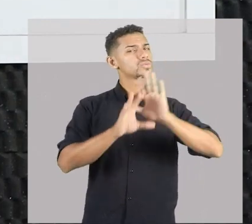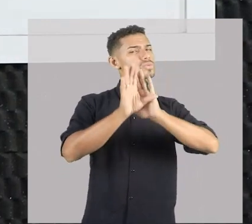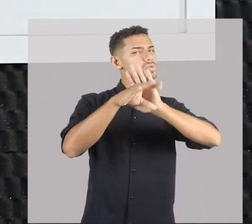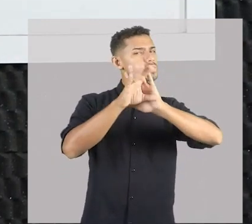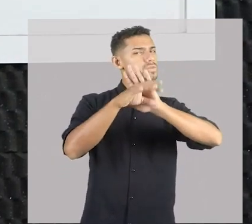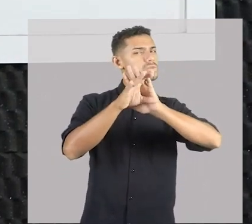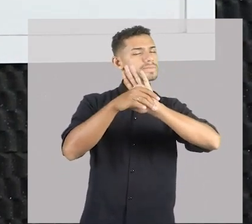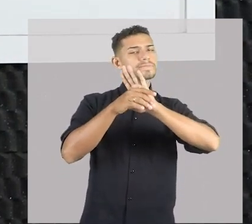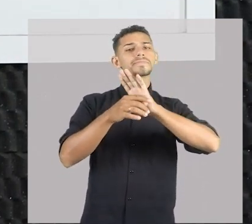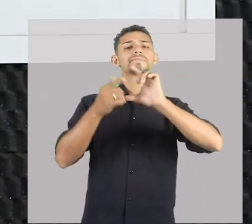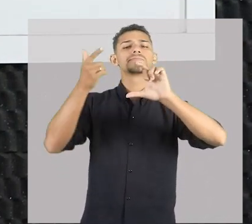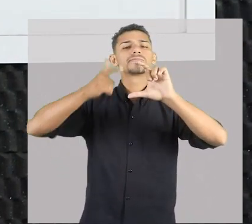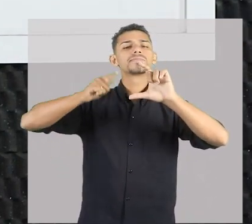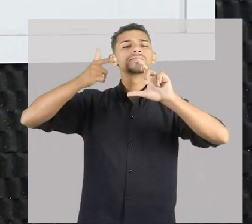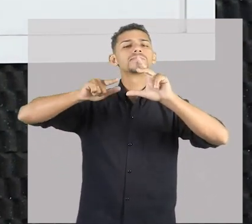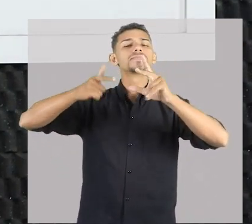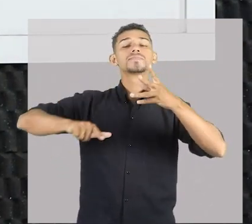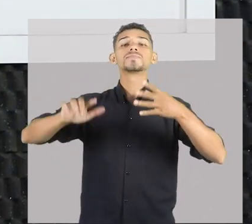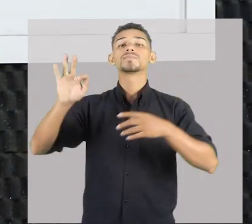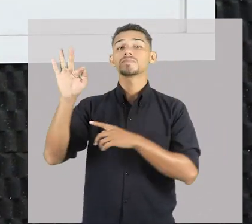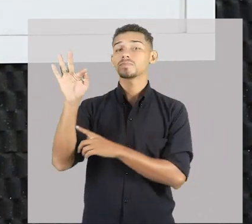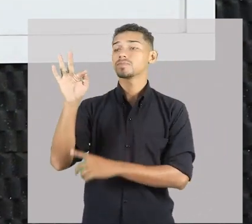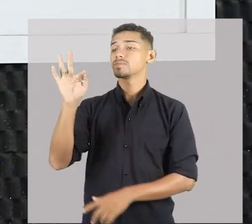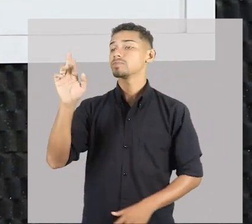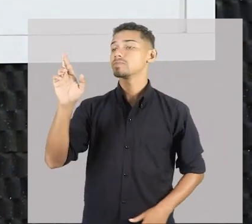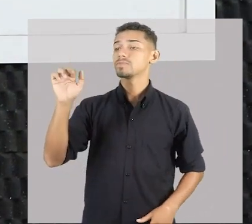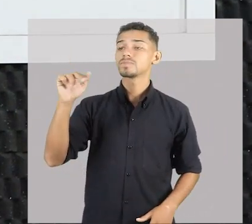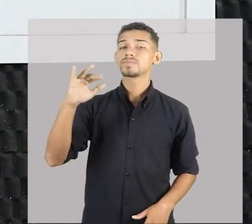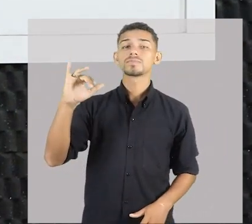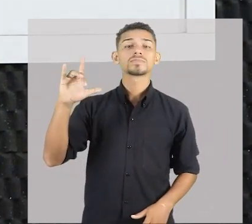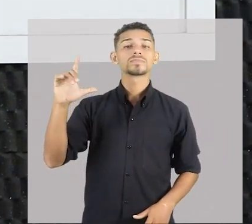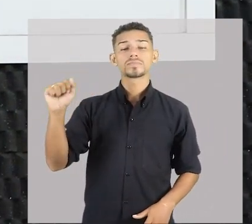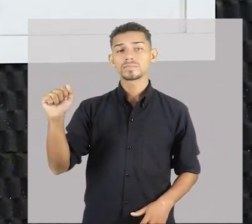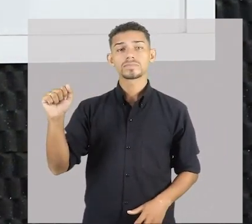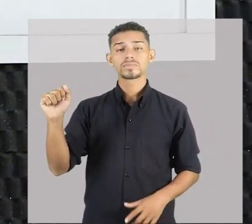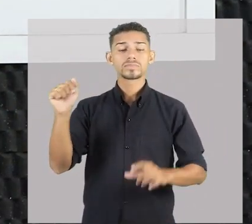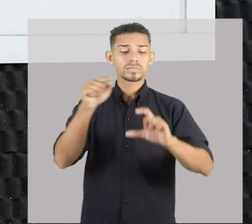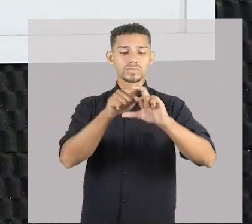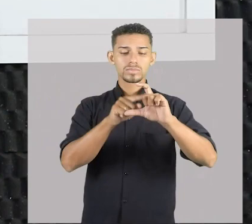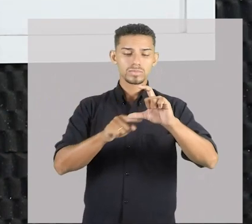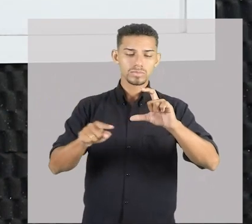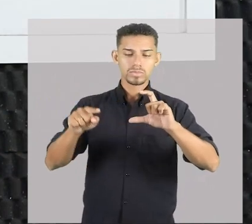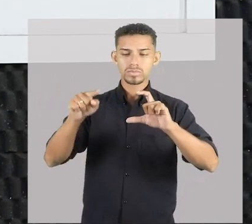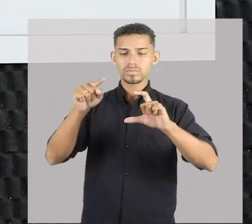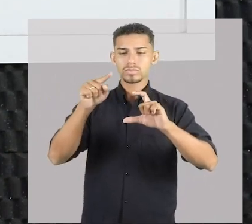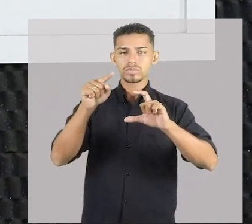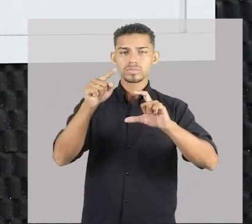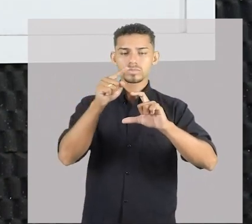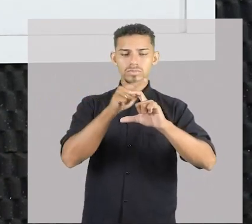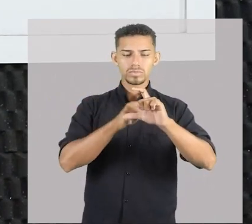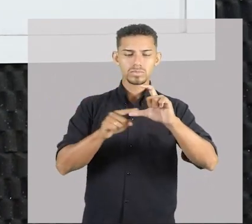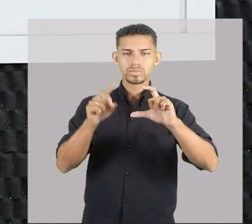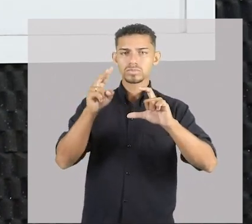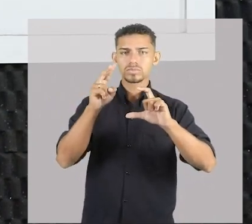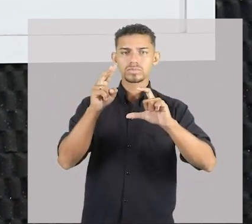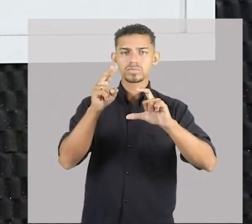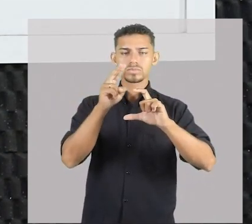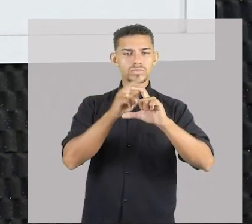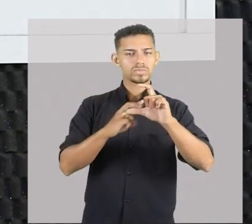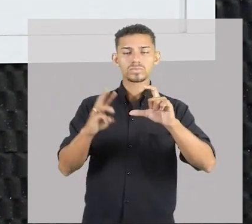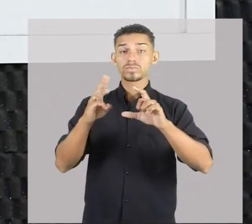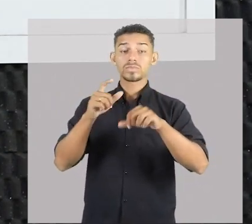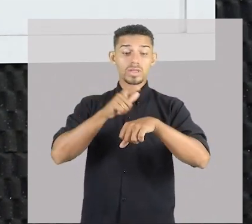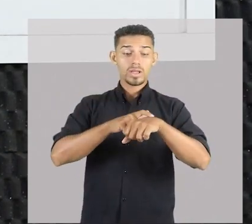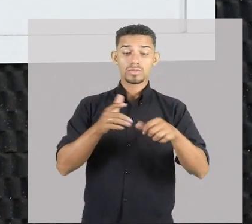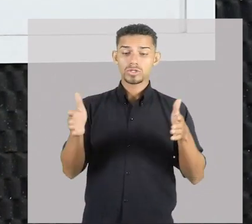repetitivas, é a frequência. A frequência é o número de voltas realizadas em uma unidade de